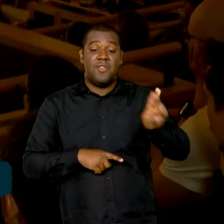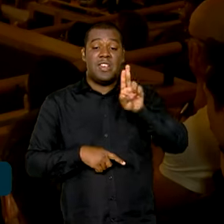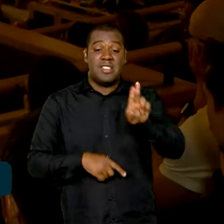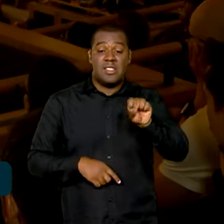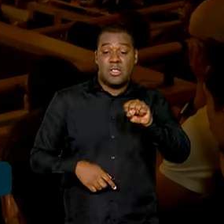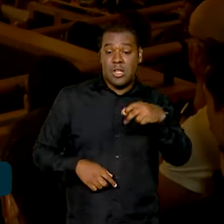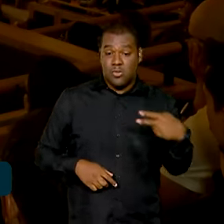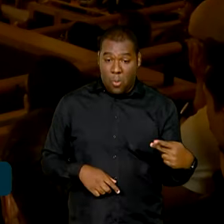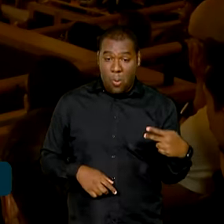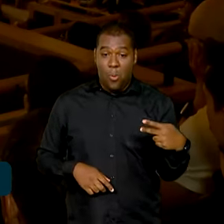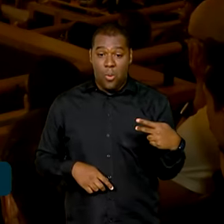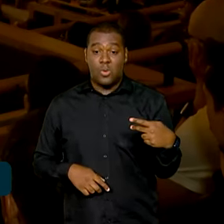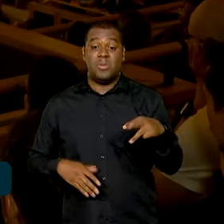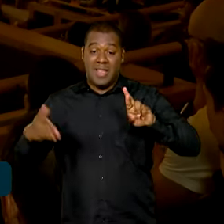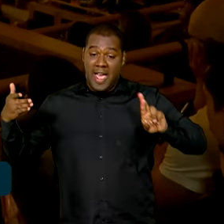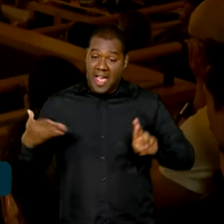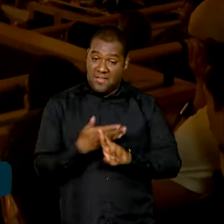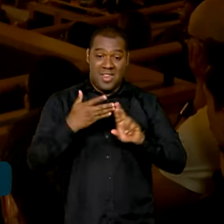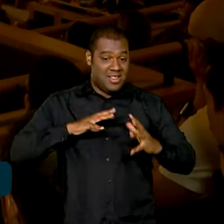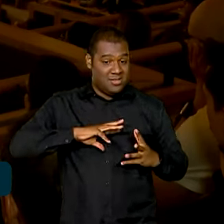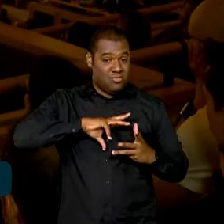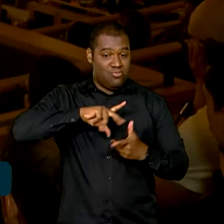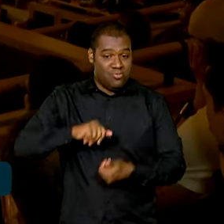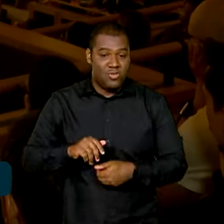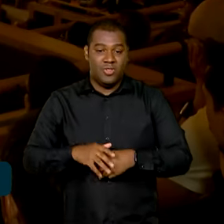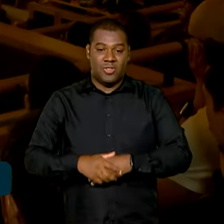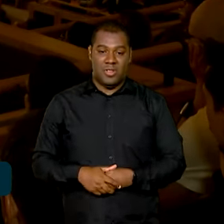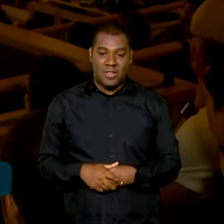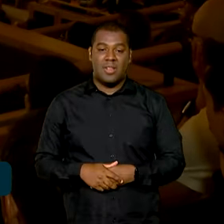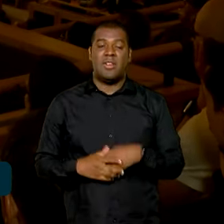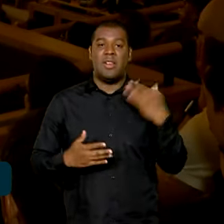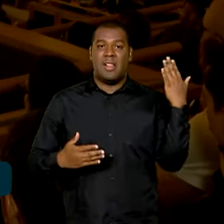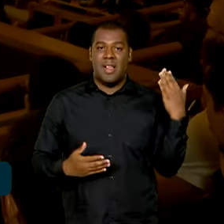produção científica do país. Ela foi criada em